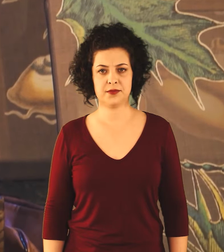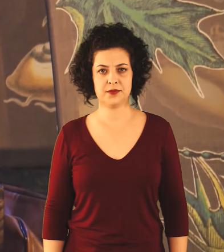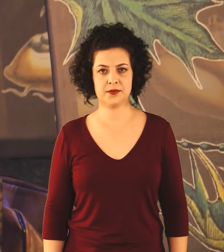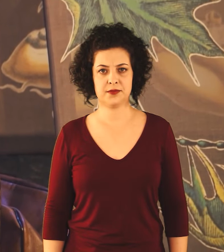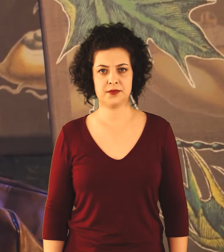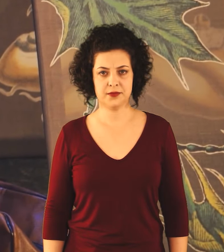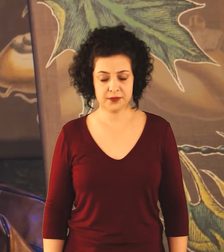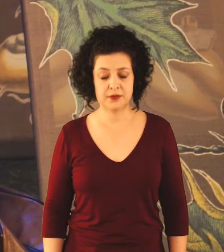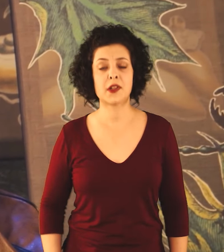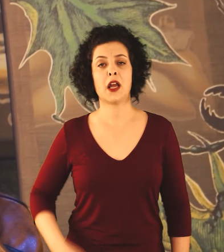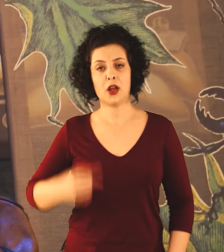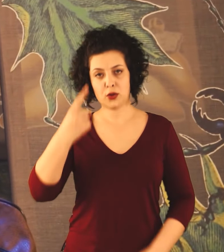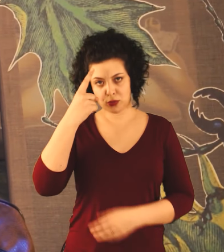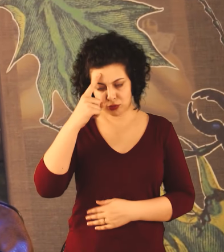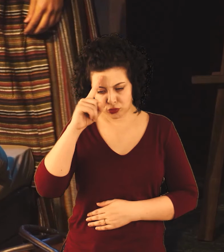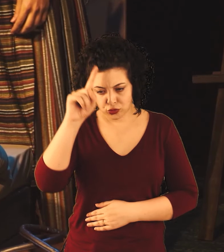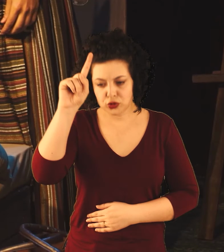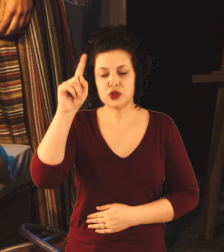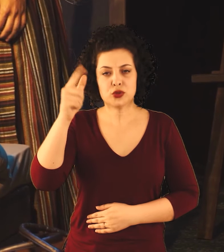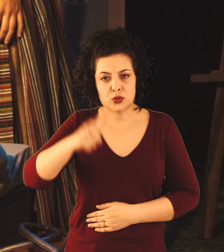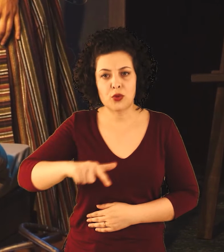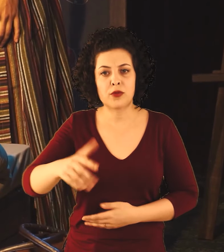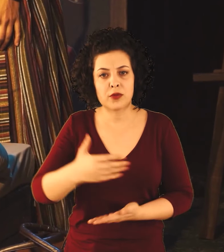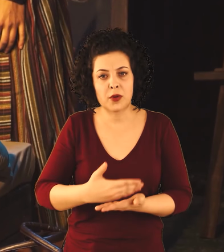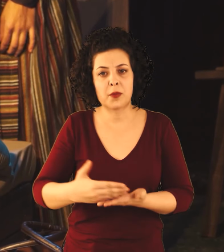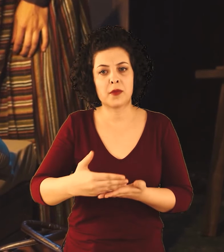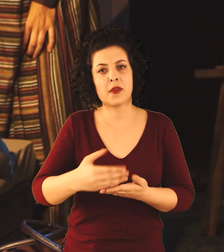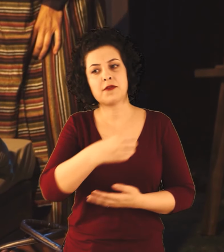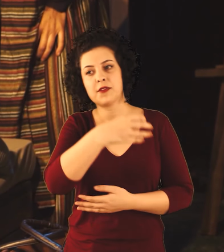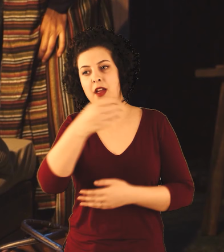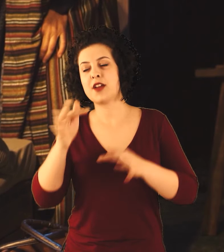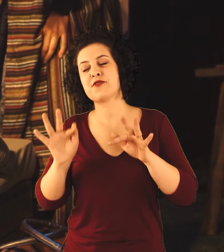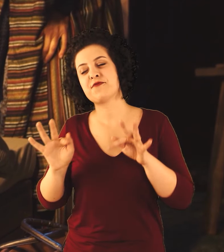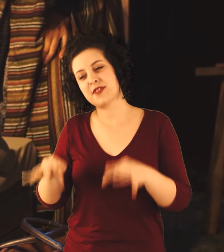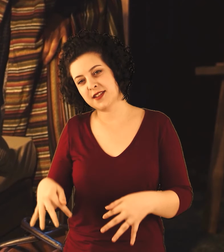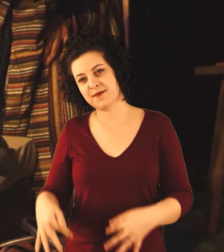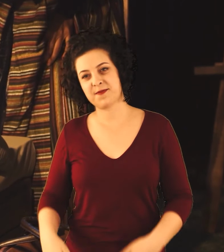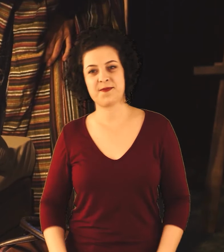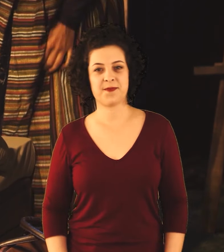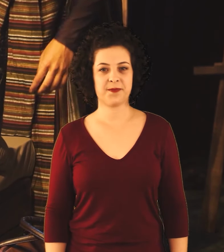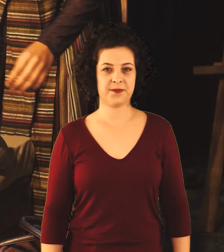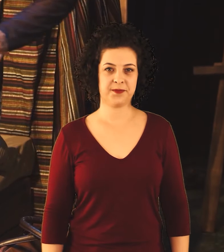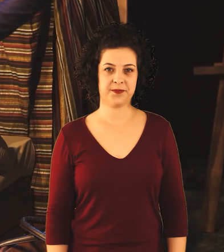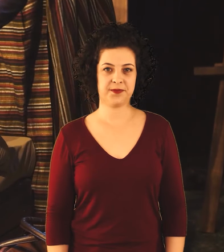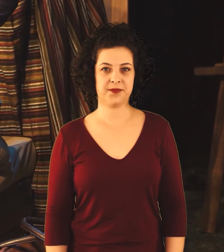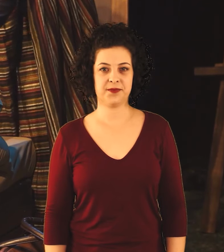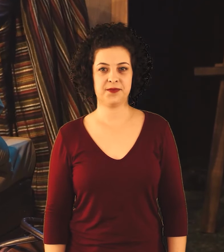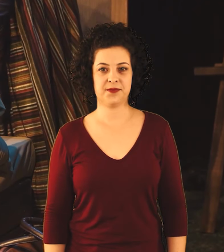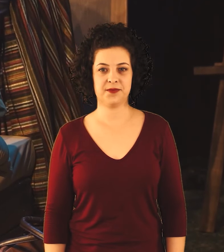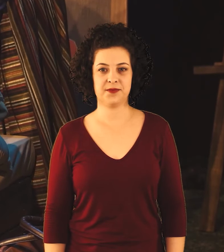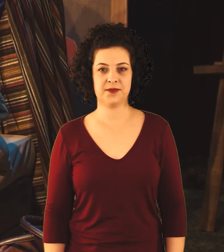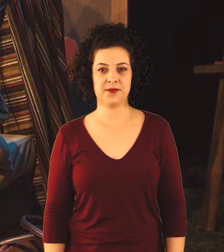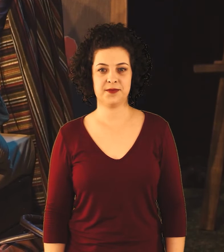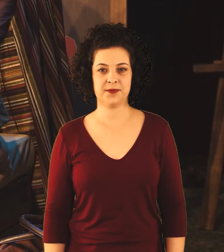Eu sou mais um dia que começa. Eu sou uma viagem que termina. A narradora de roxo sai.